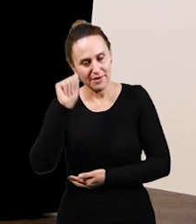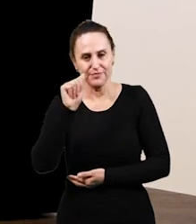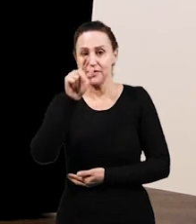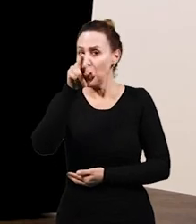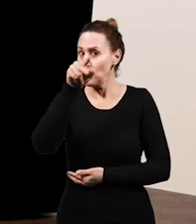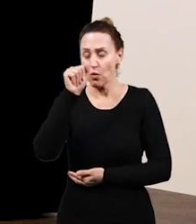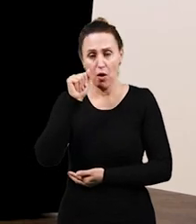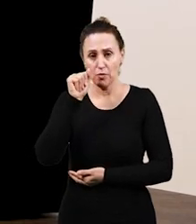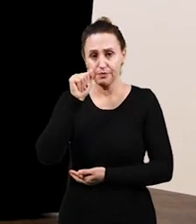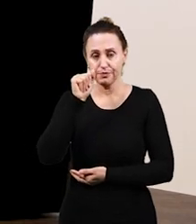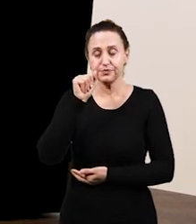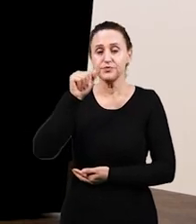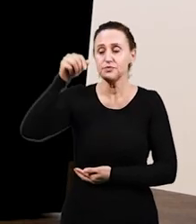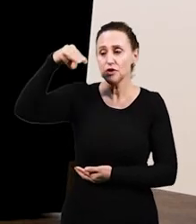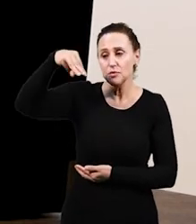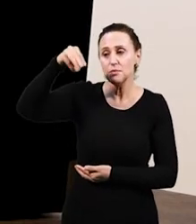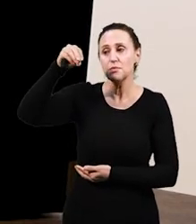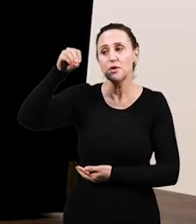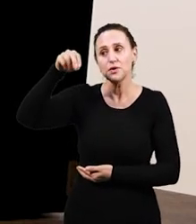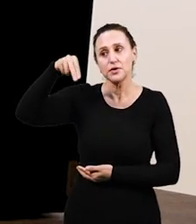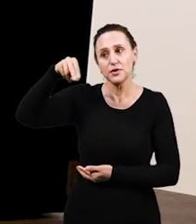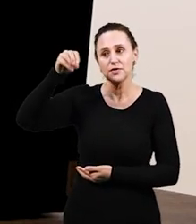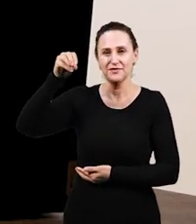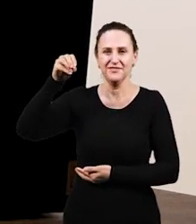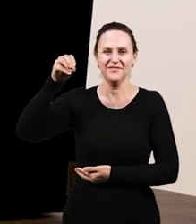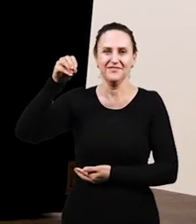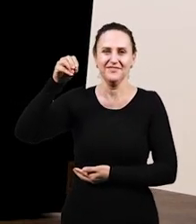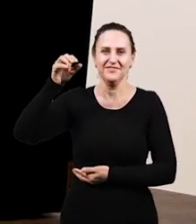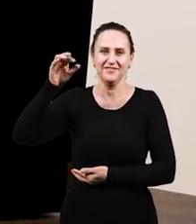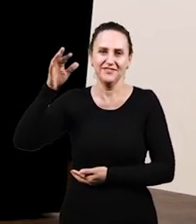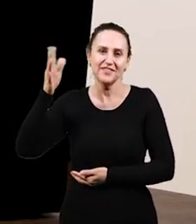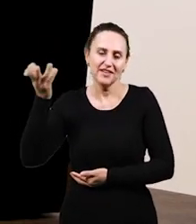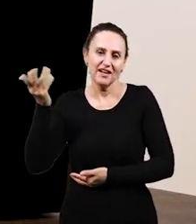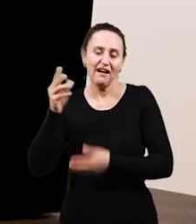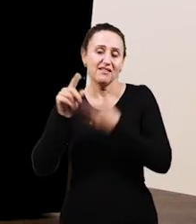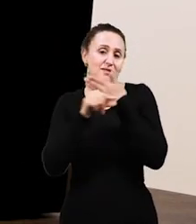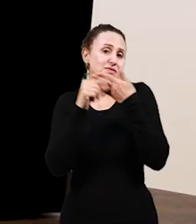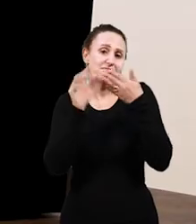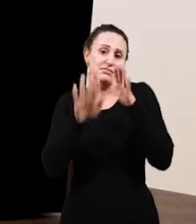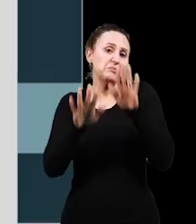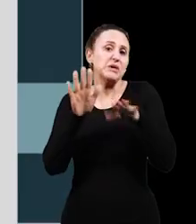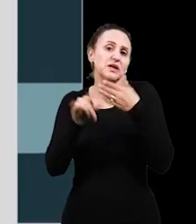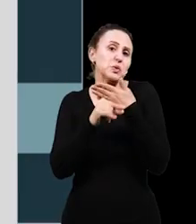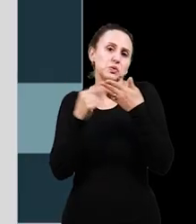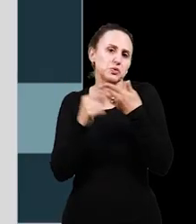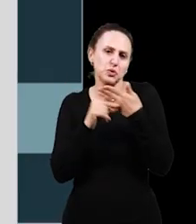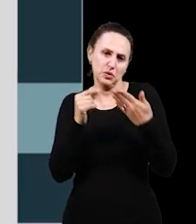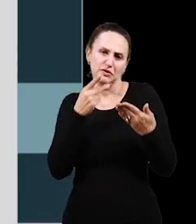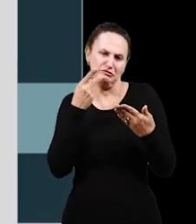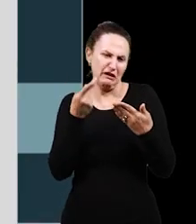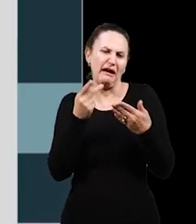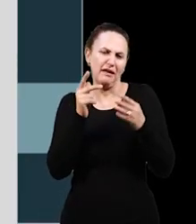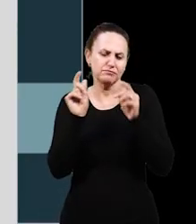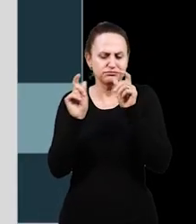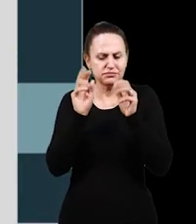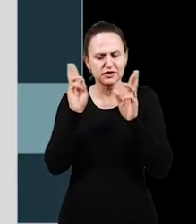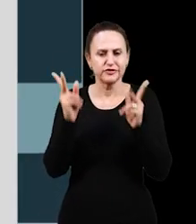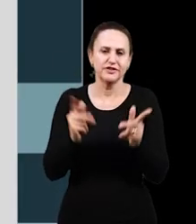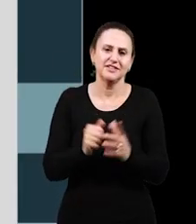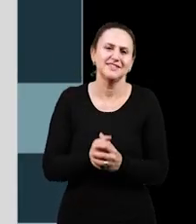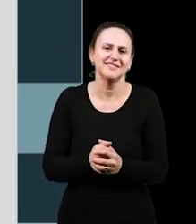fonema os fonemas então então de novo pensando a a linguagem como quando a gente diz que ela é